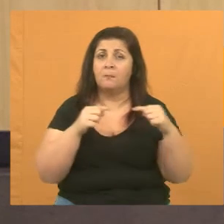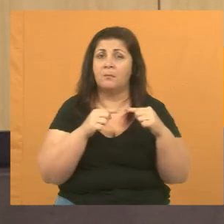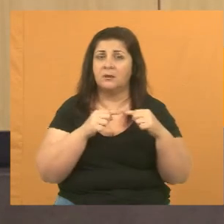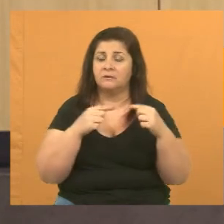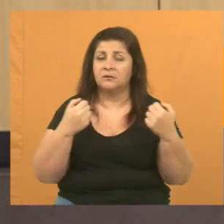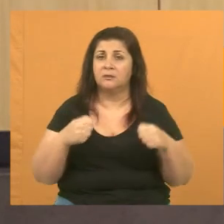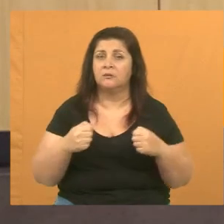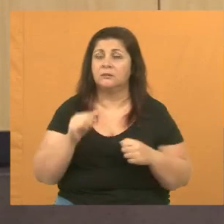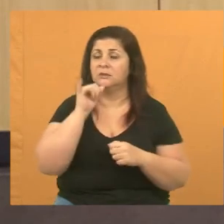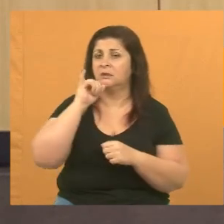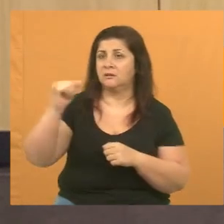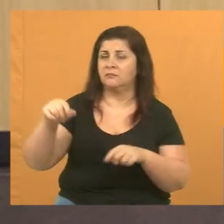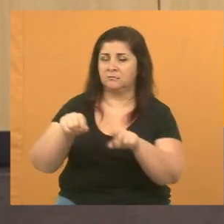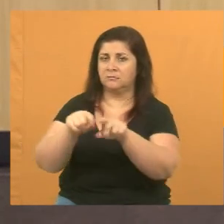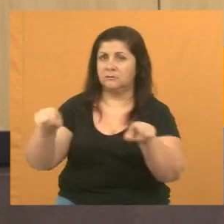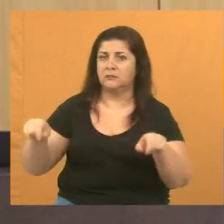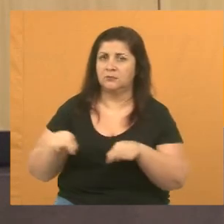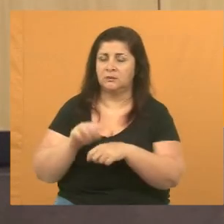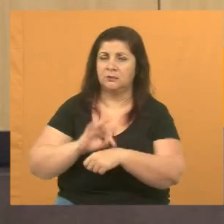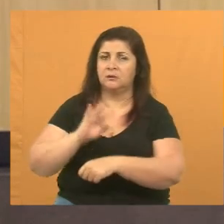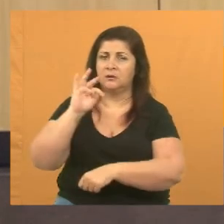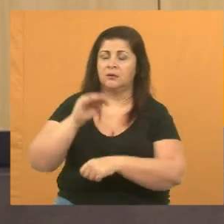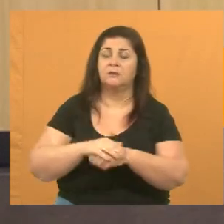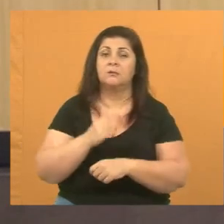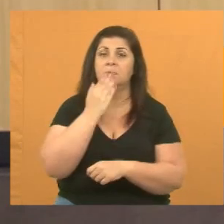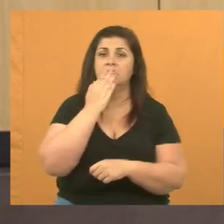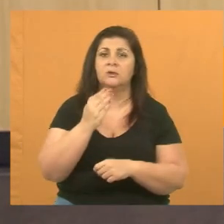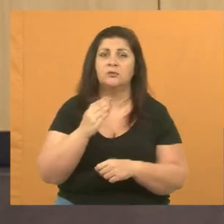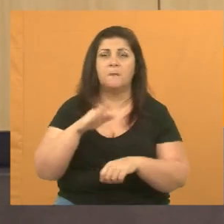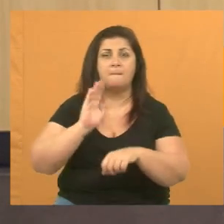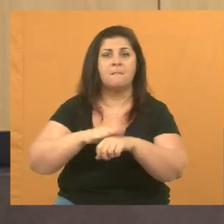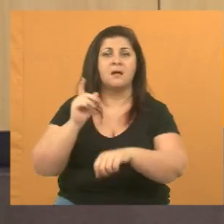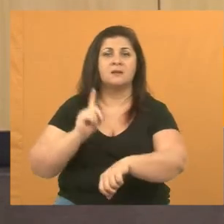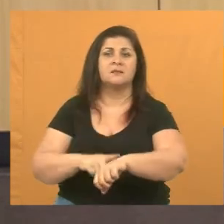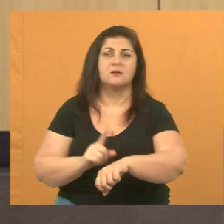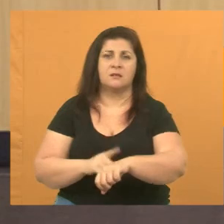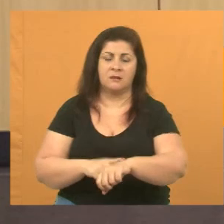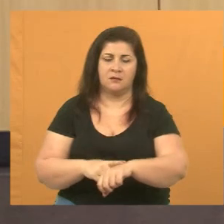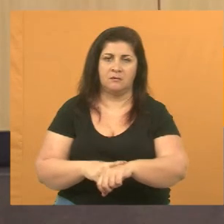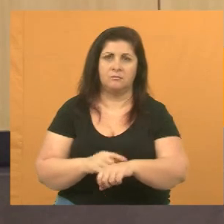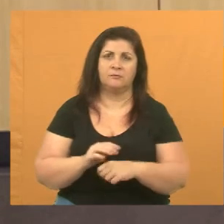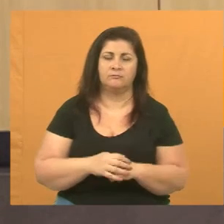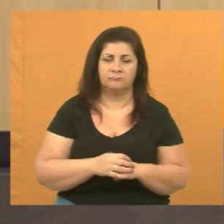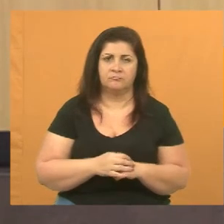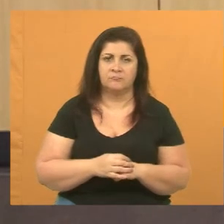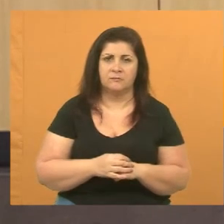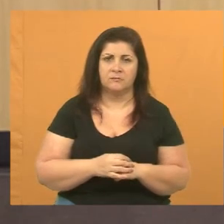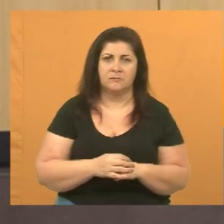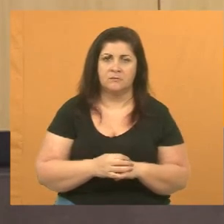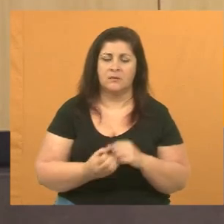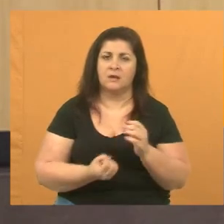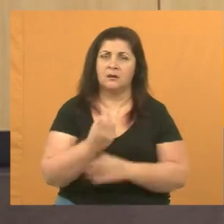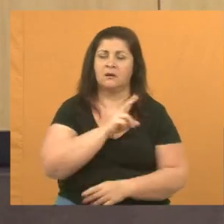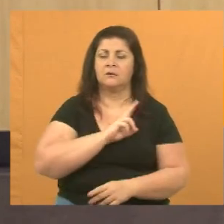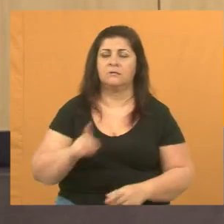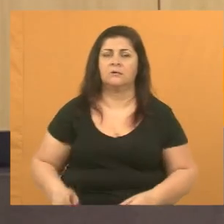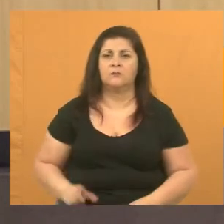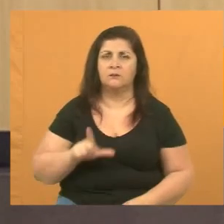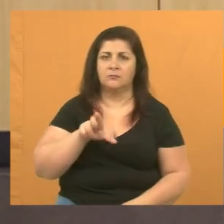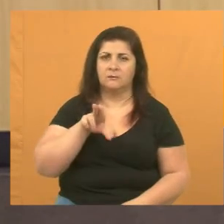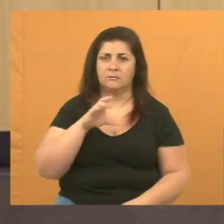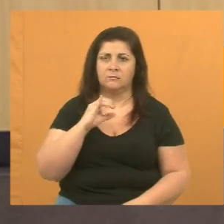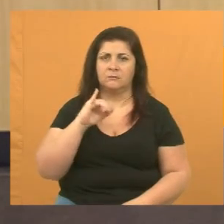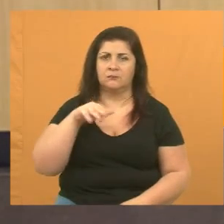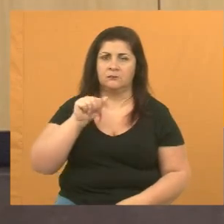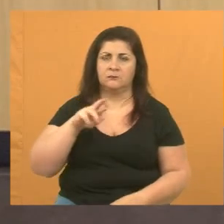o fato ao escritório técnico e solicitar prorrogação por igual período. Autoria, vereadora Lucimar Ponciano.